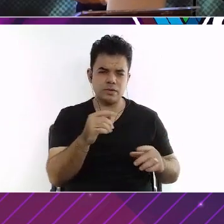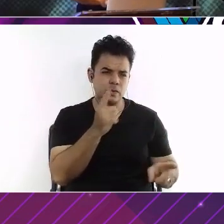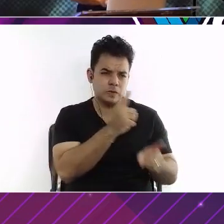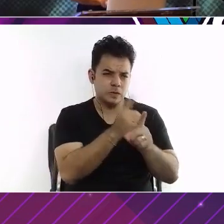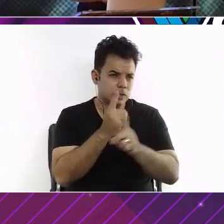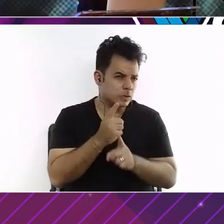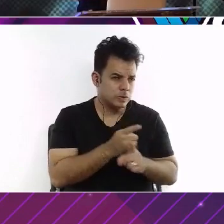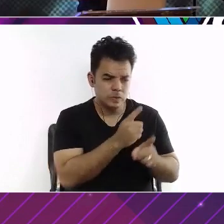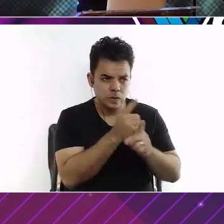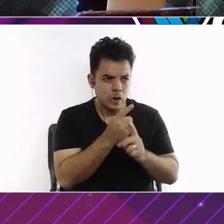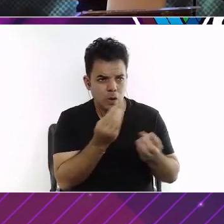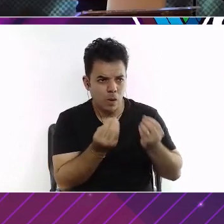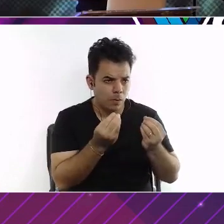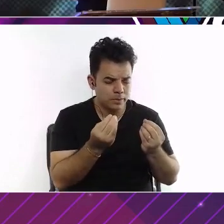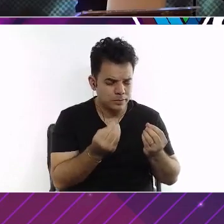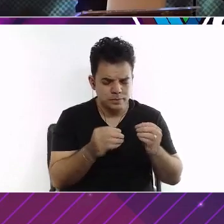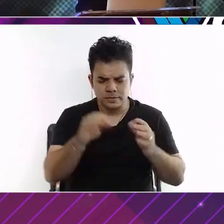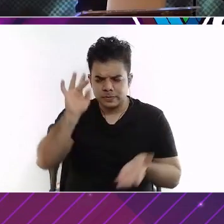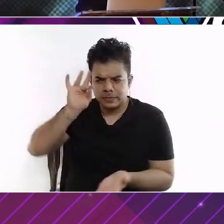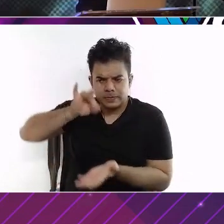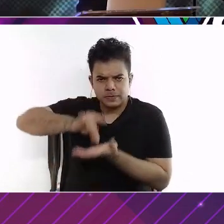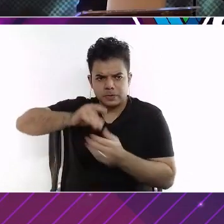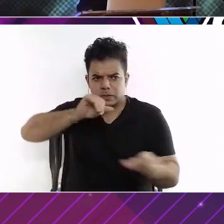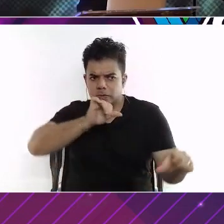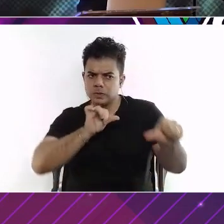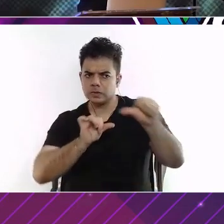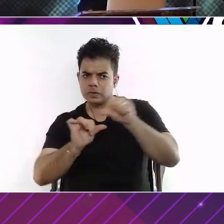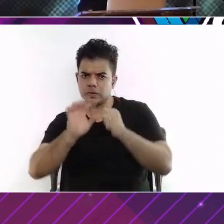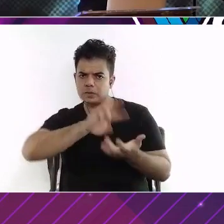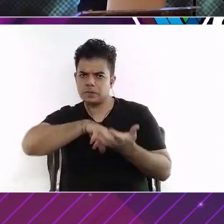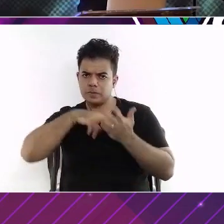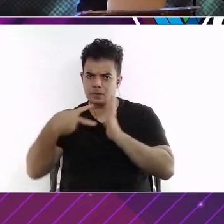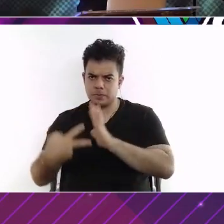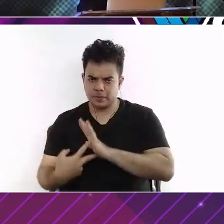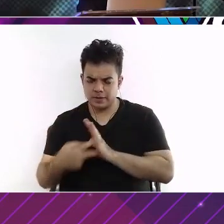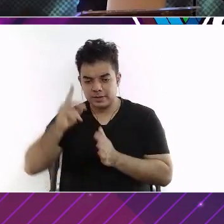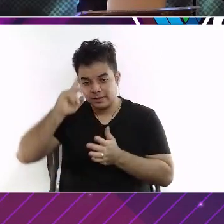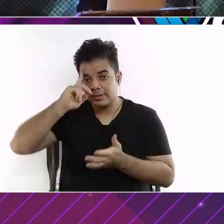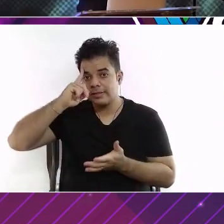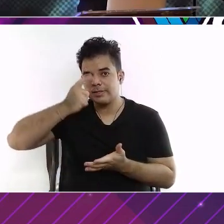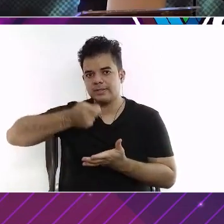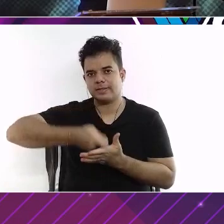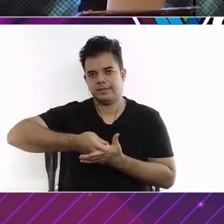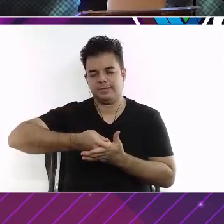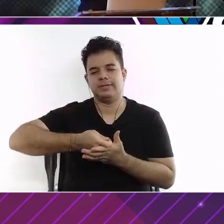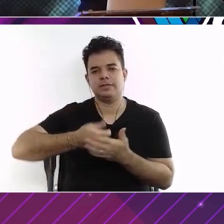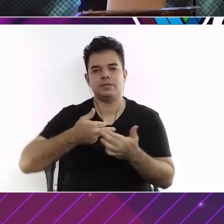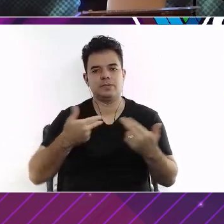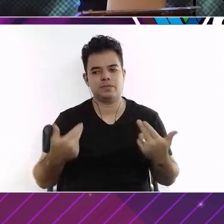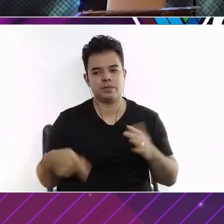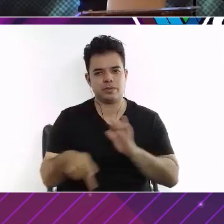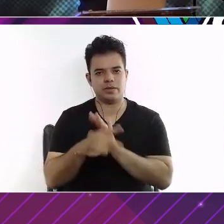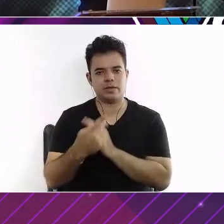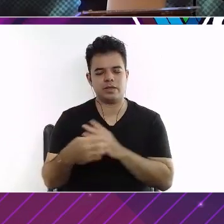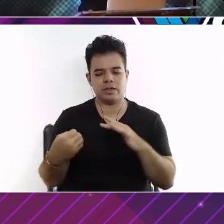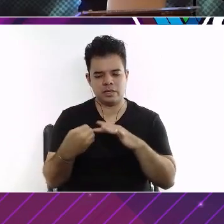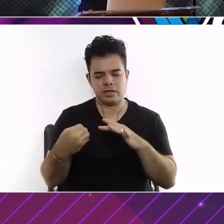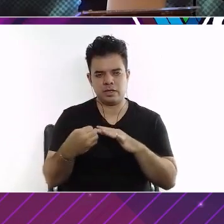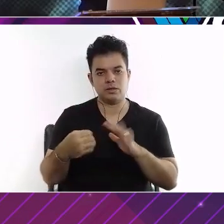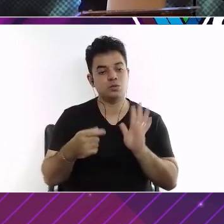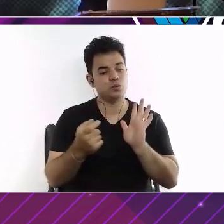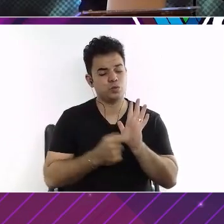realidade concreta. É, obviamente, decidir, é tomar decisão baseada em dados. Em software,